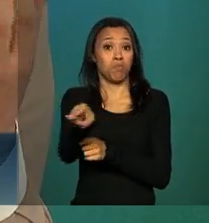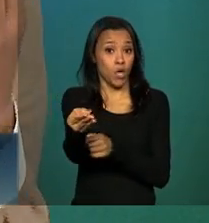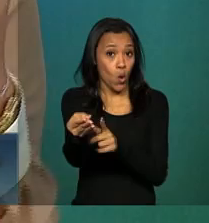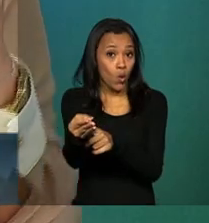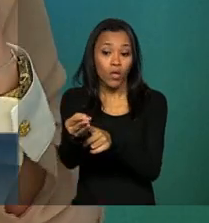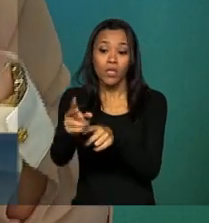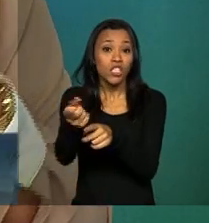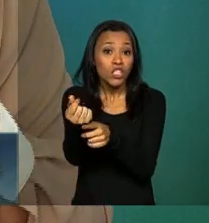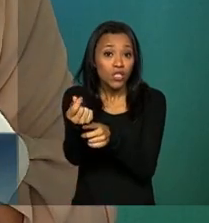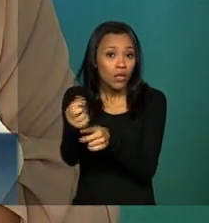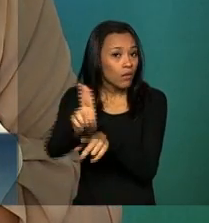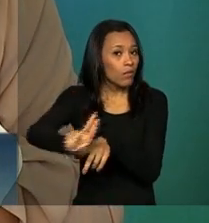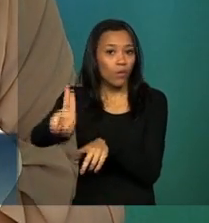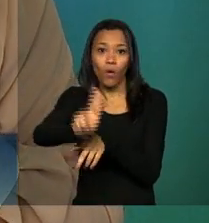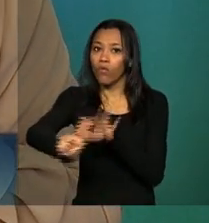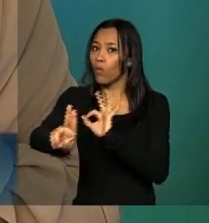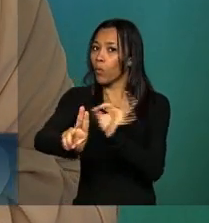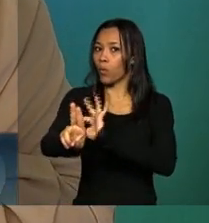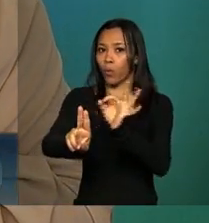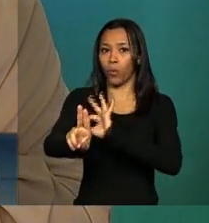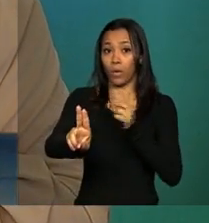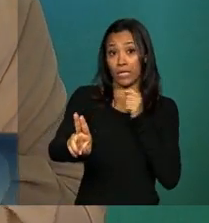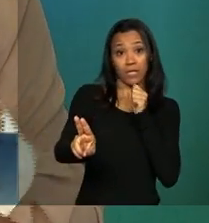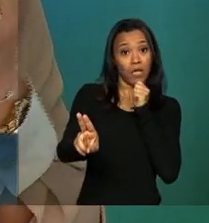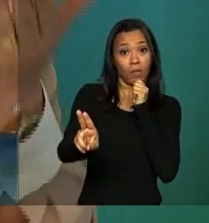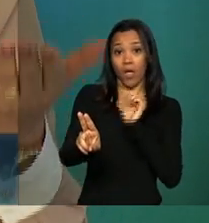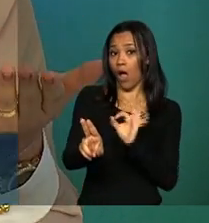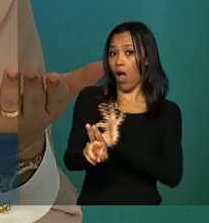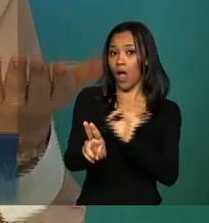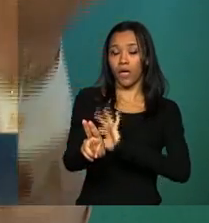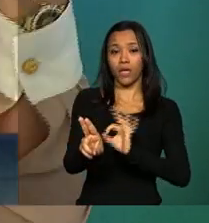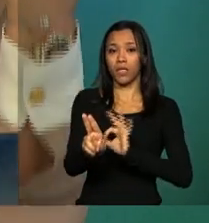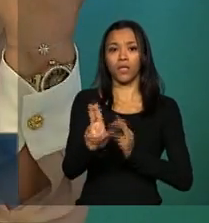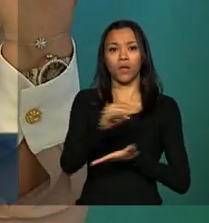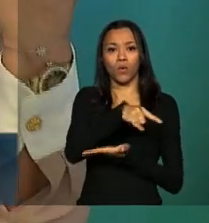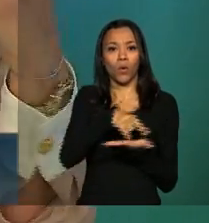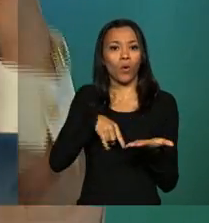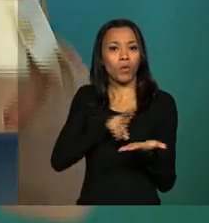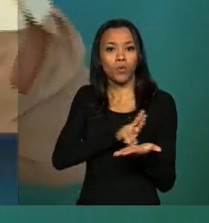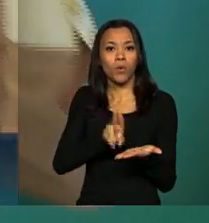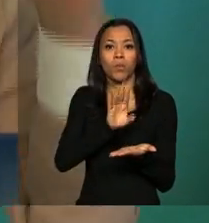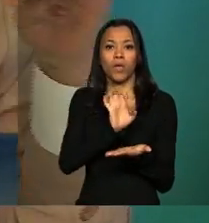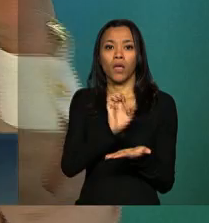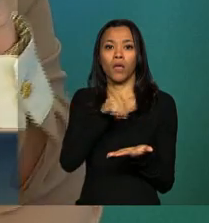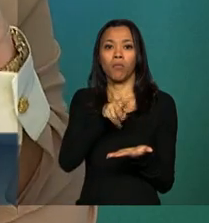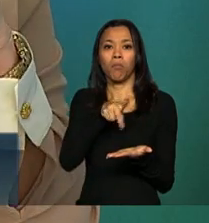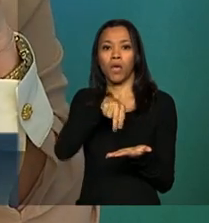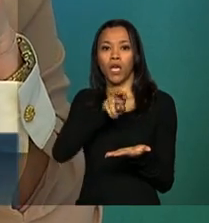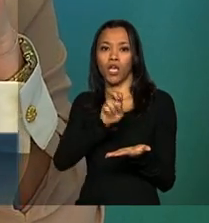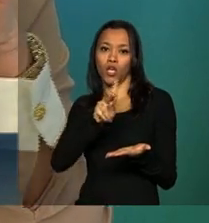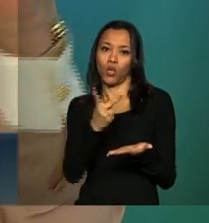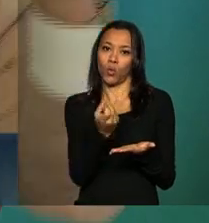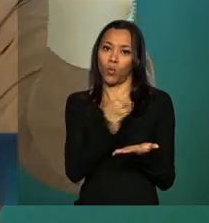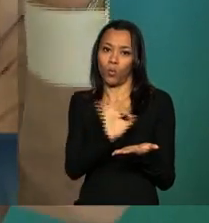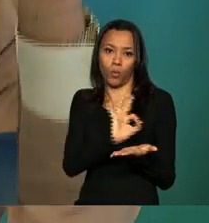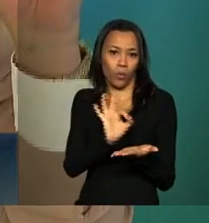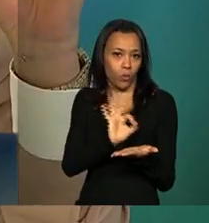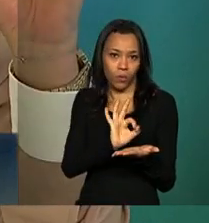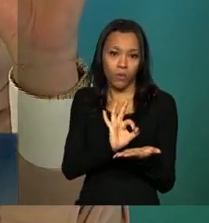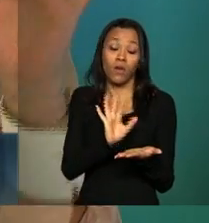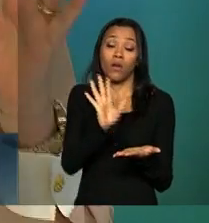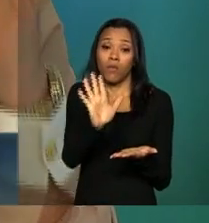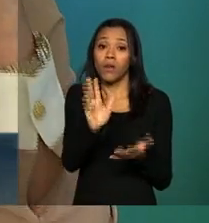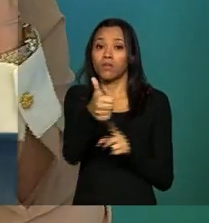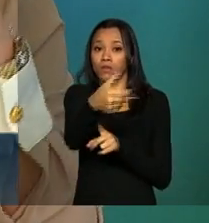empenhado. Então, juntando tudo, dá 690. Com 10 que foi feito anteriormente, fecha 700. Mas os 10